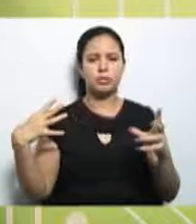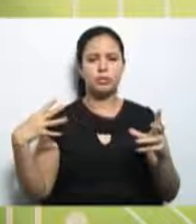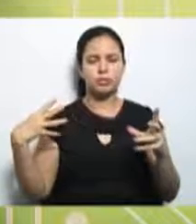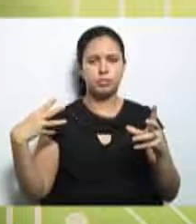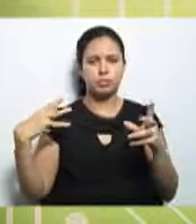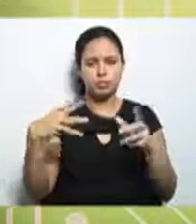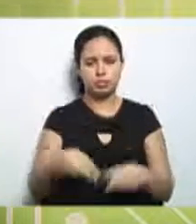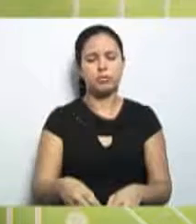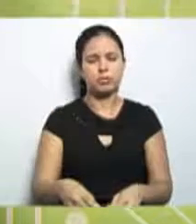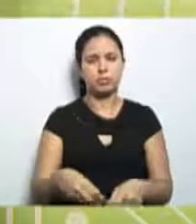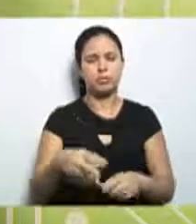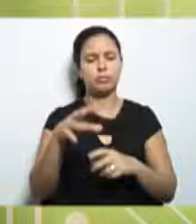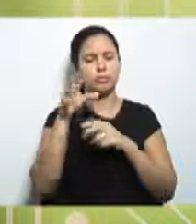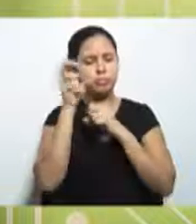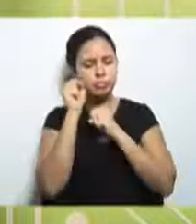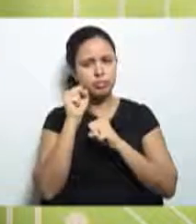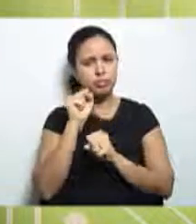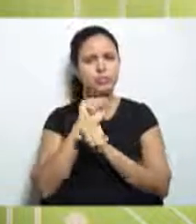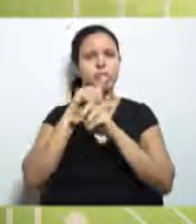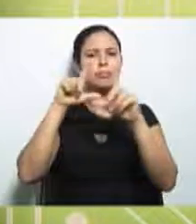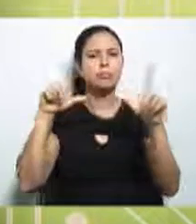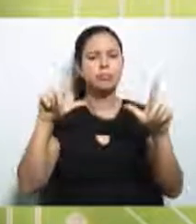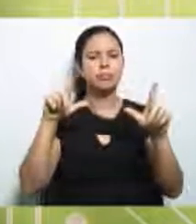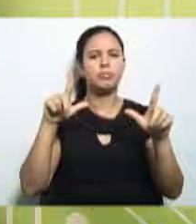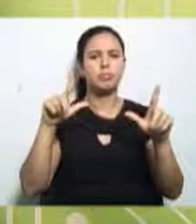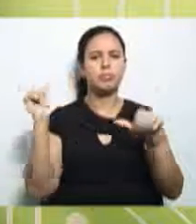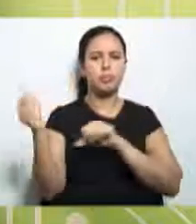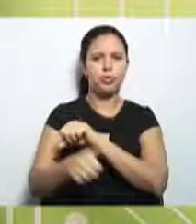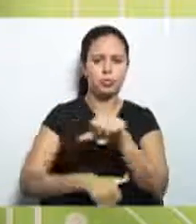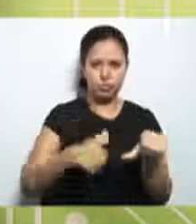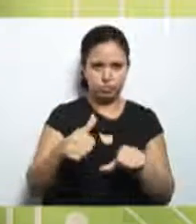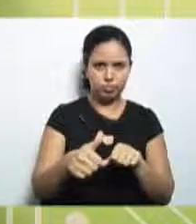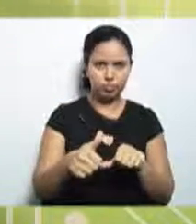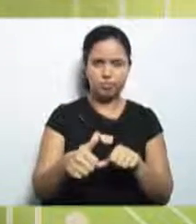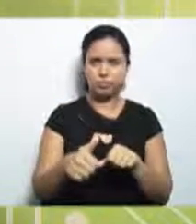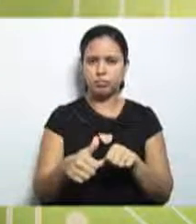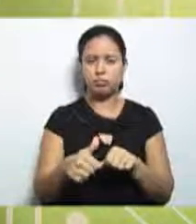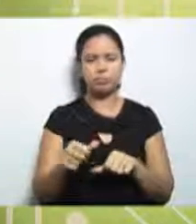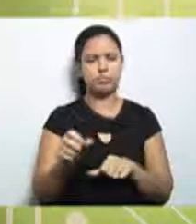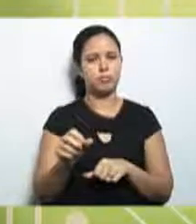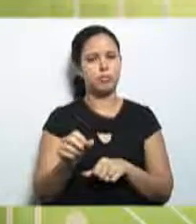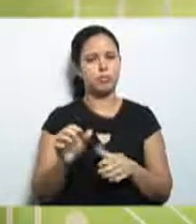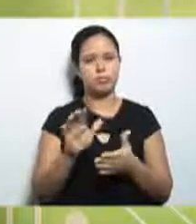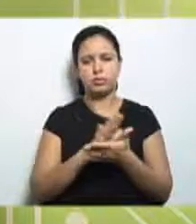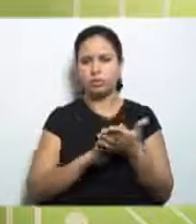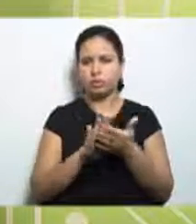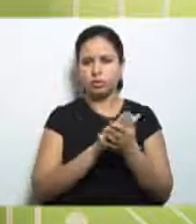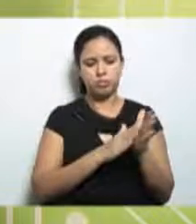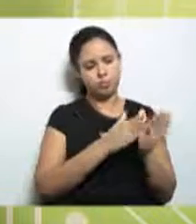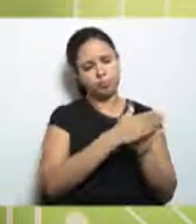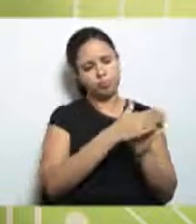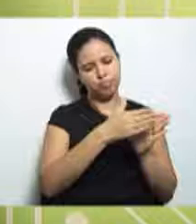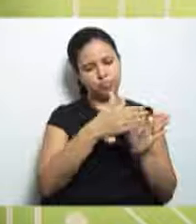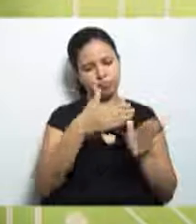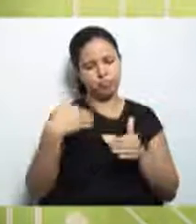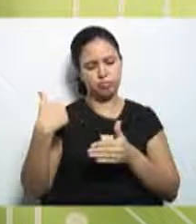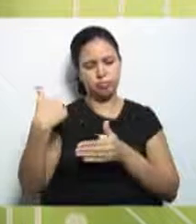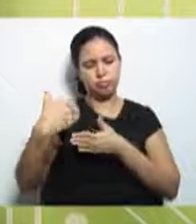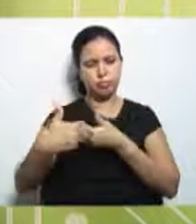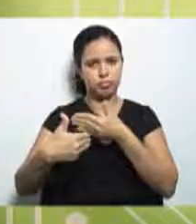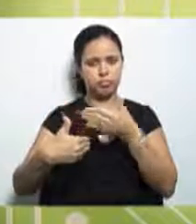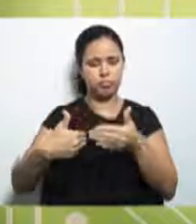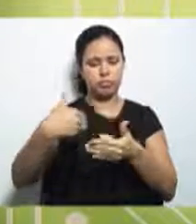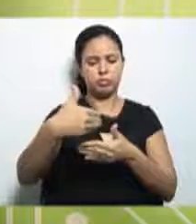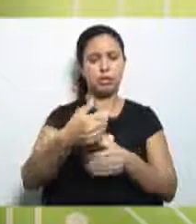modo de produção tribal e um belo dia todo mundo acordou, estava no modo de produção escravista. são processos que demoram